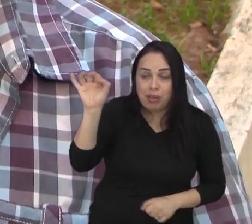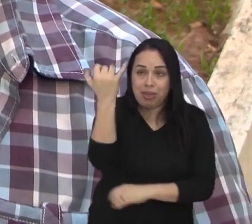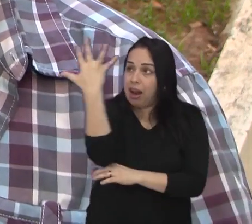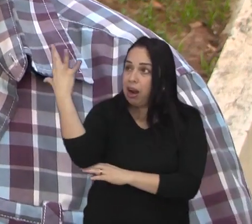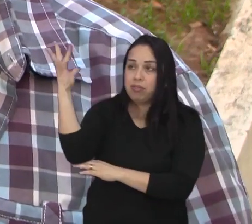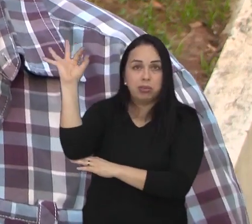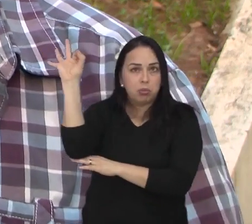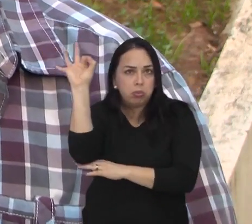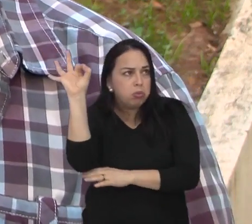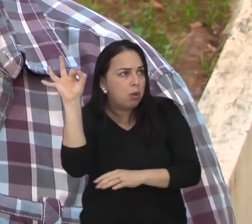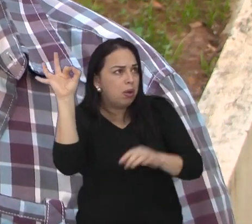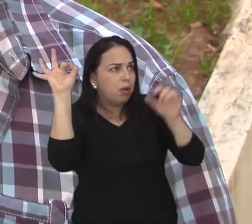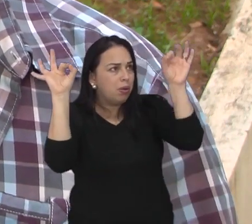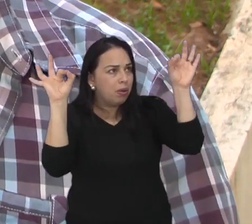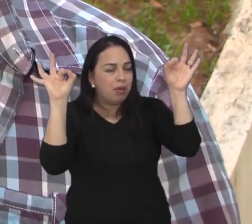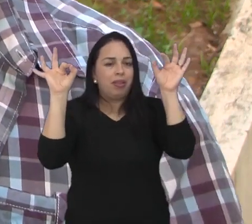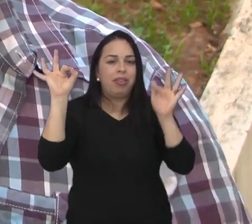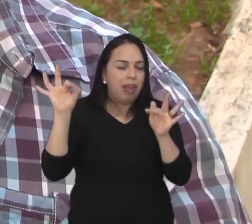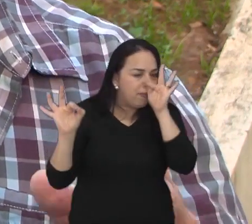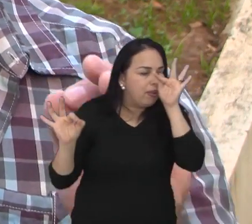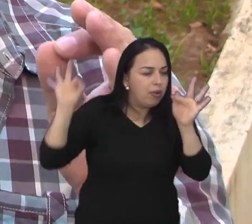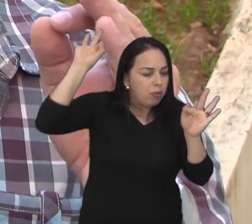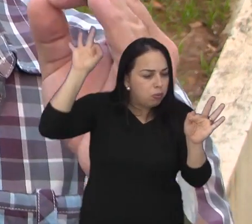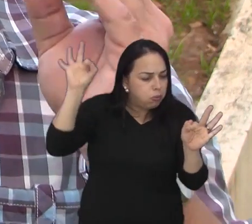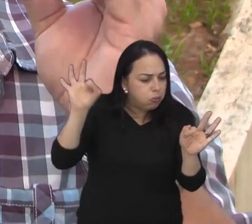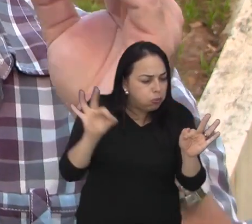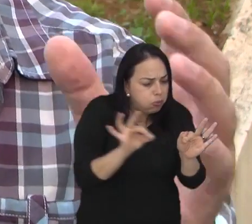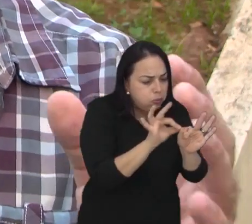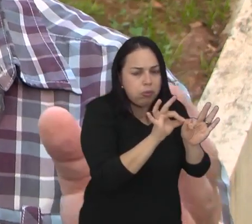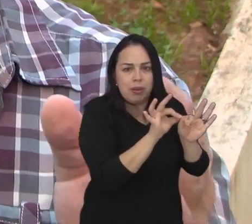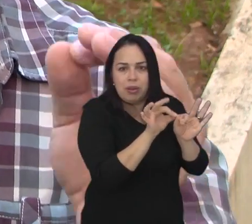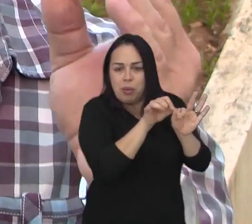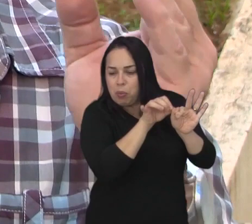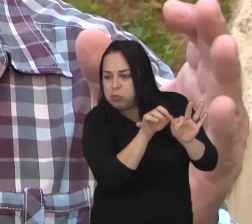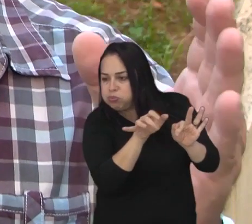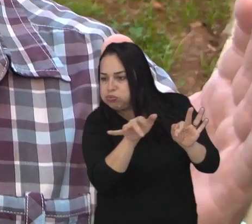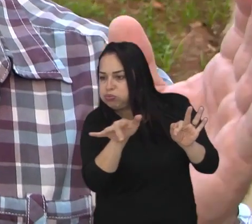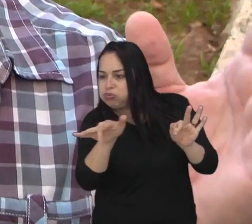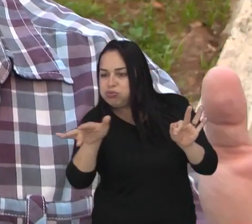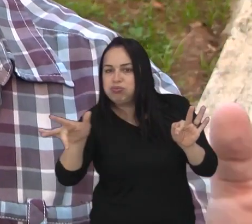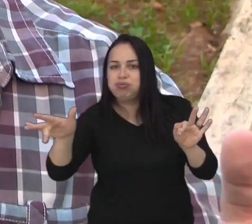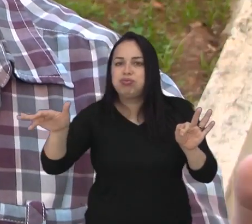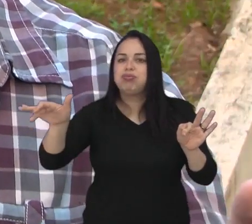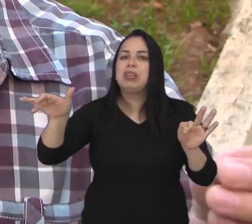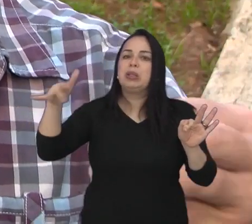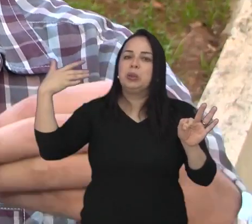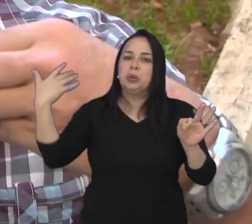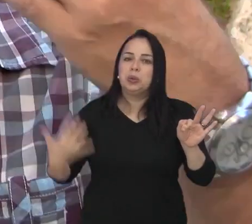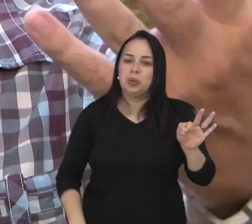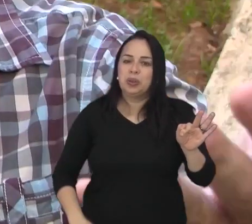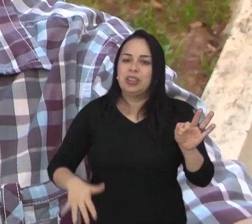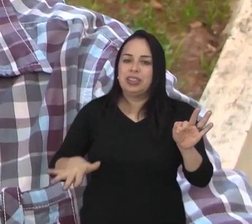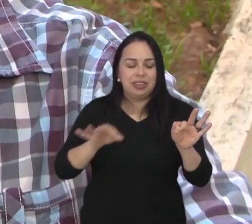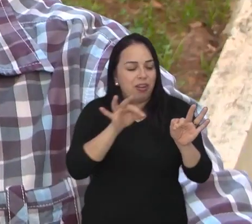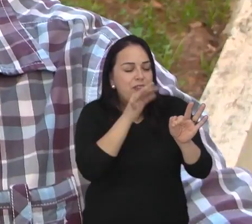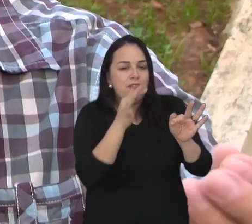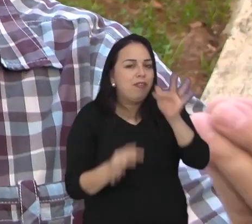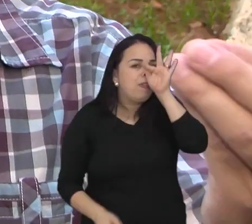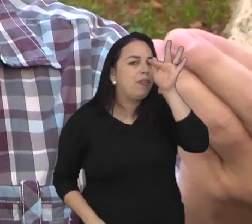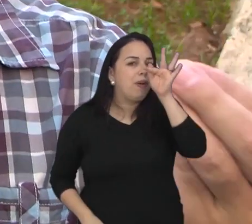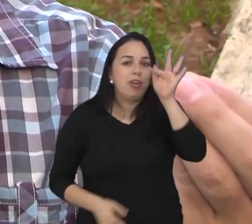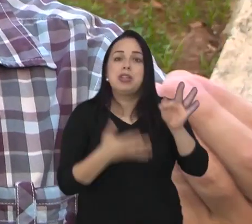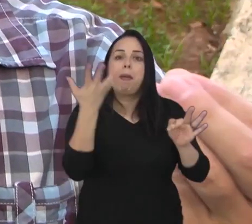valentes polinizadoras e muitas das flores que elas fazem a